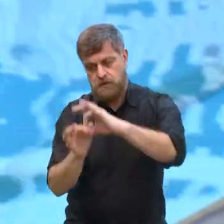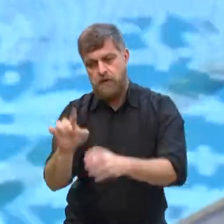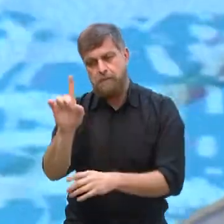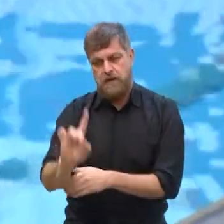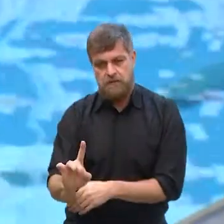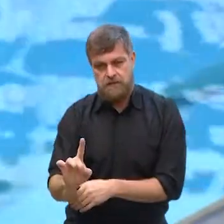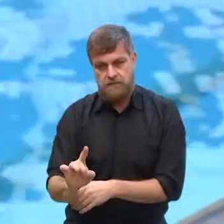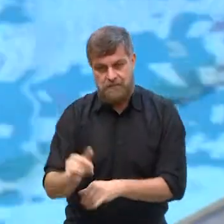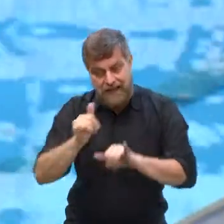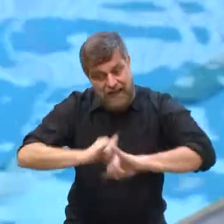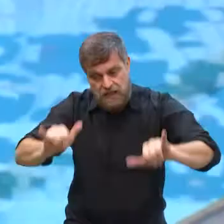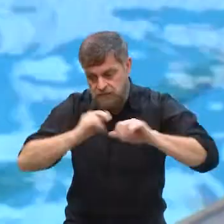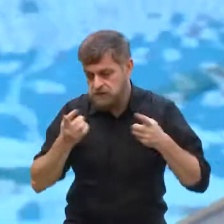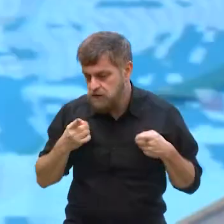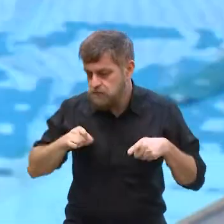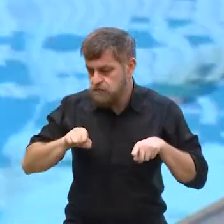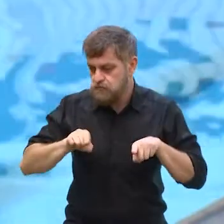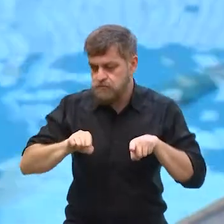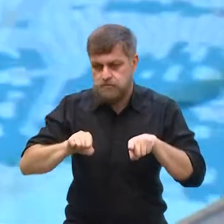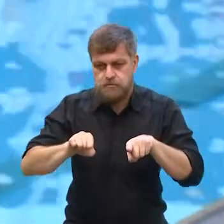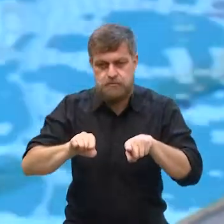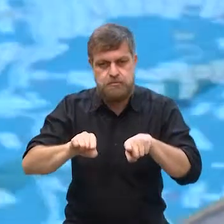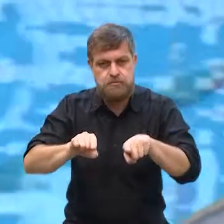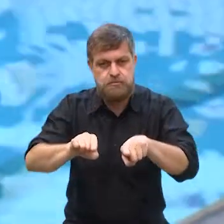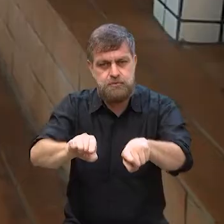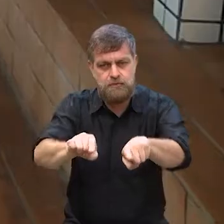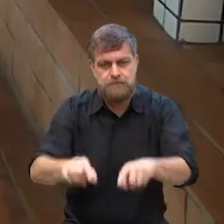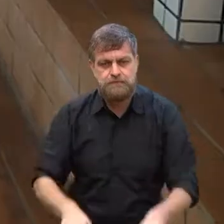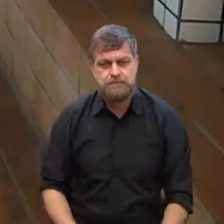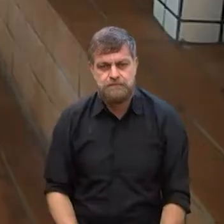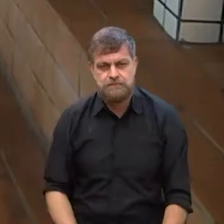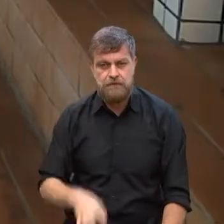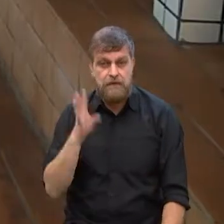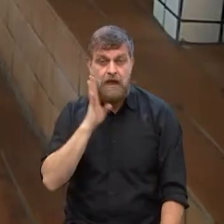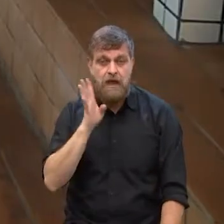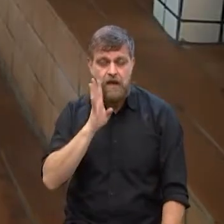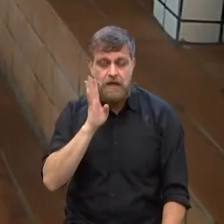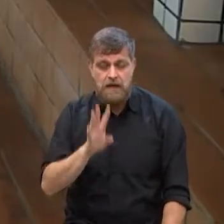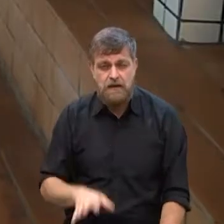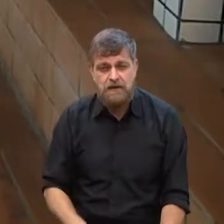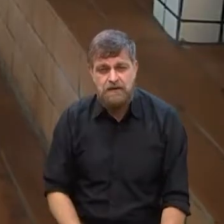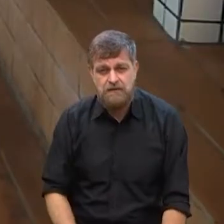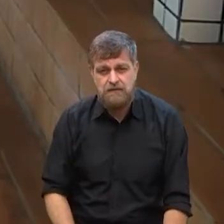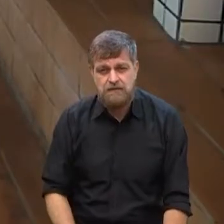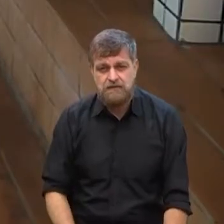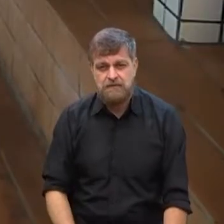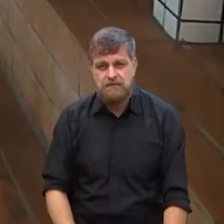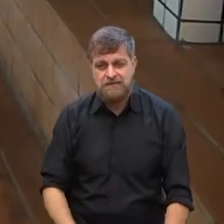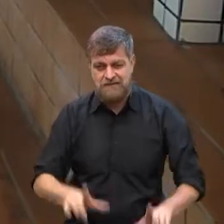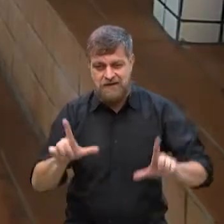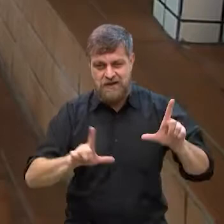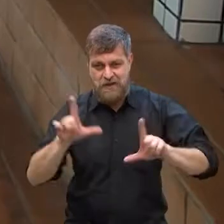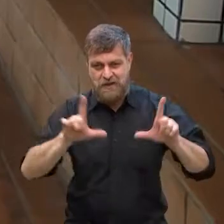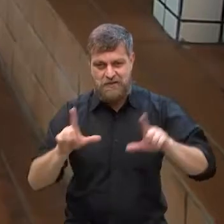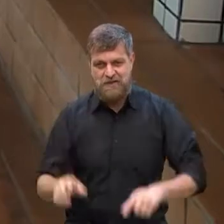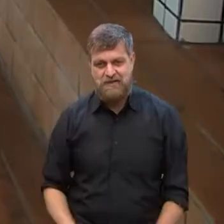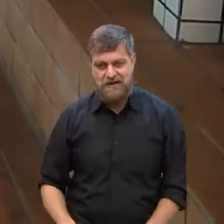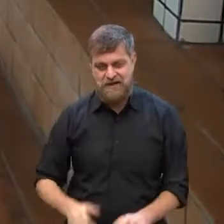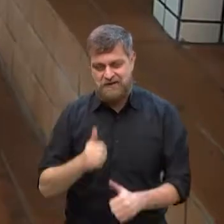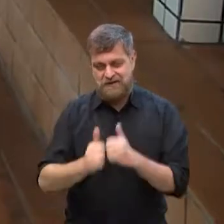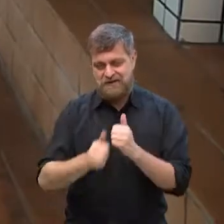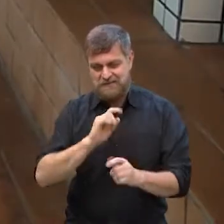Paralímpico. Mas a divulgação deles está sendo simultaneamente. Que legal. Vamos para mais um quadro aqui no programa